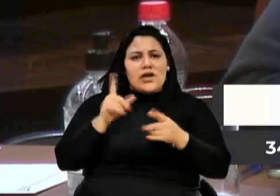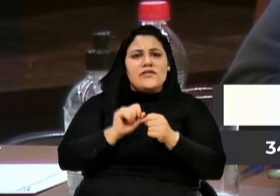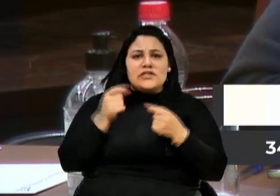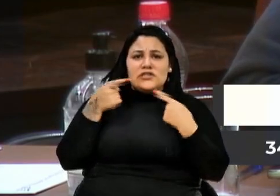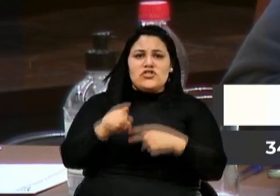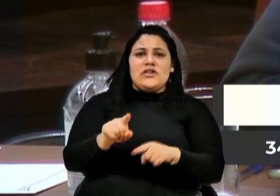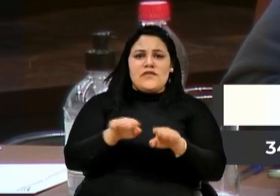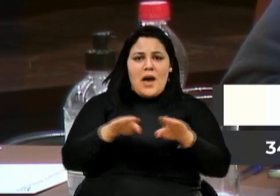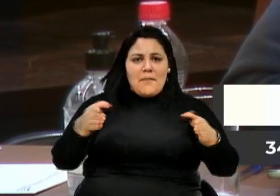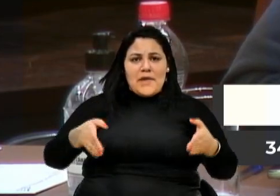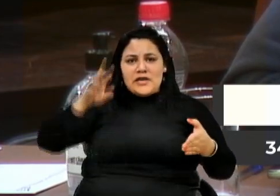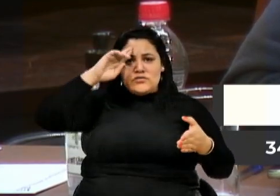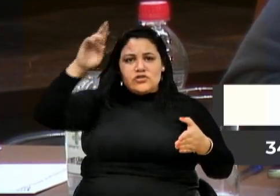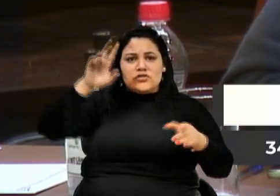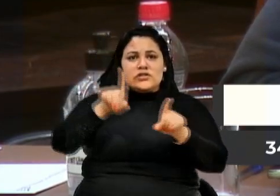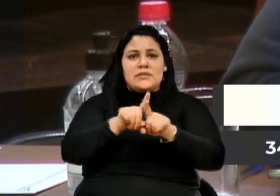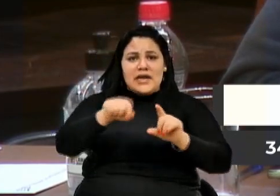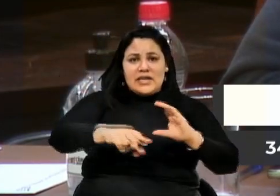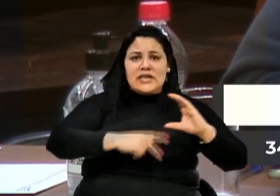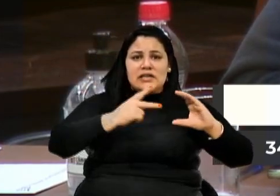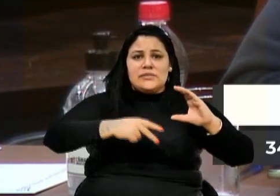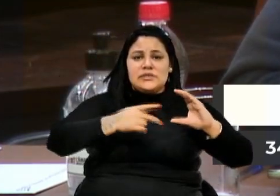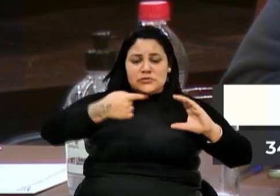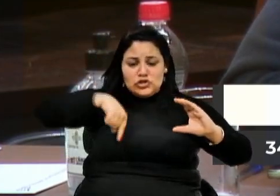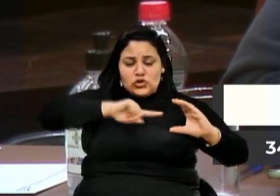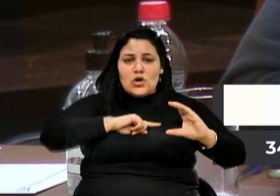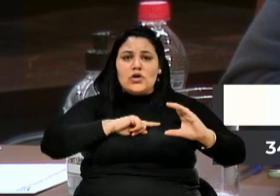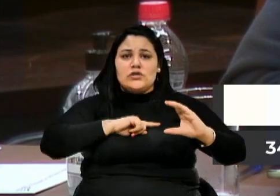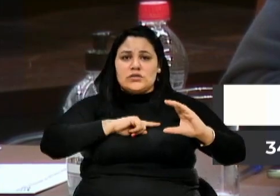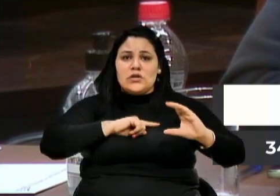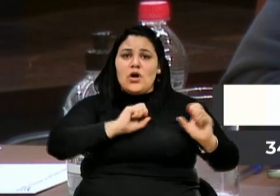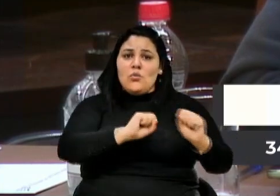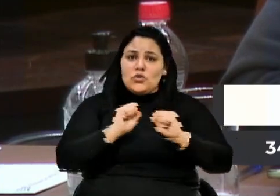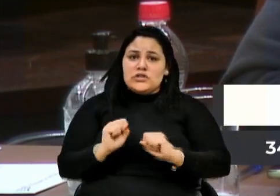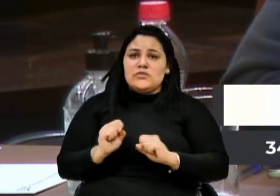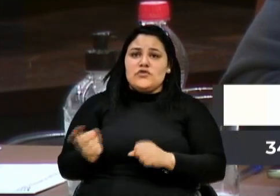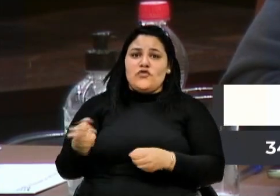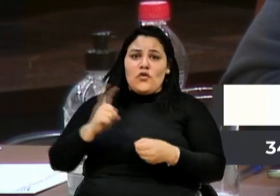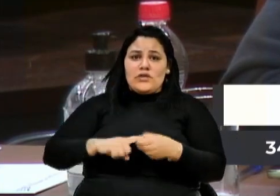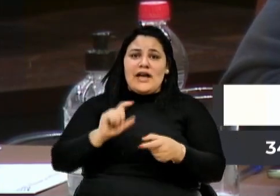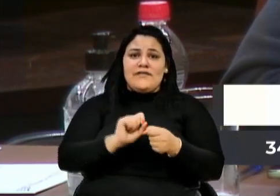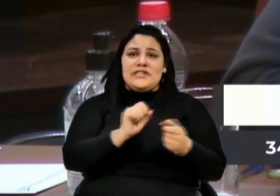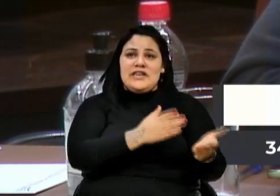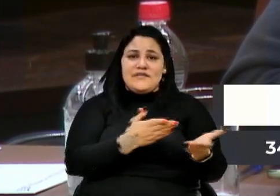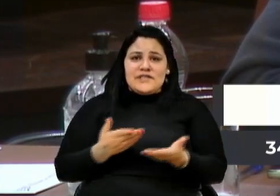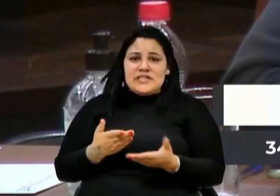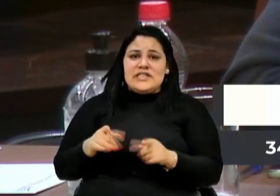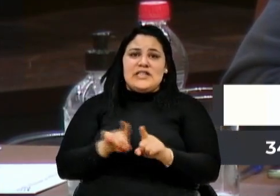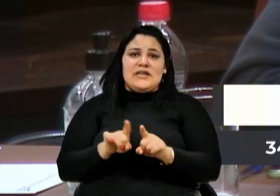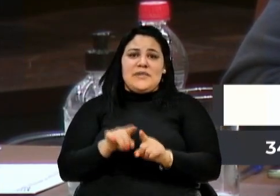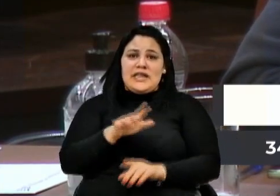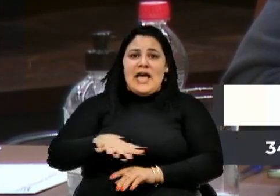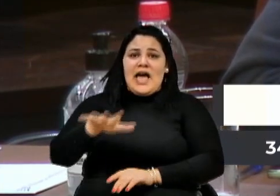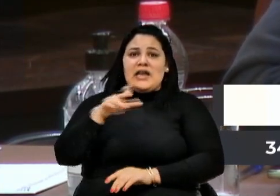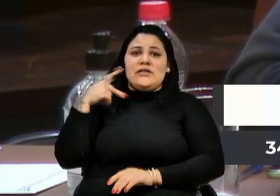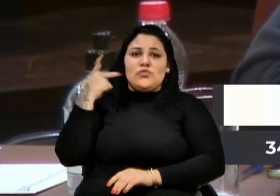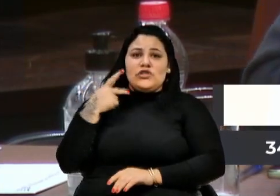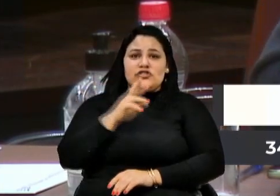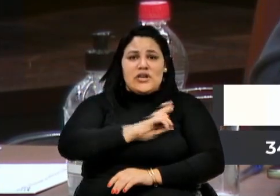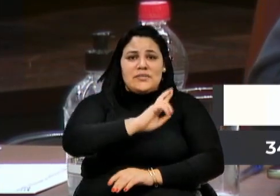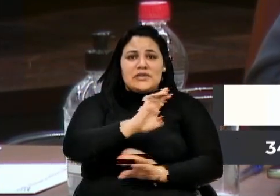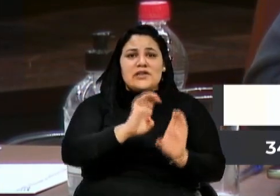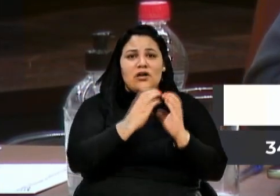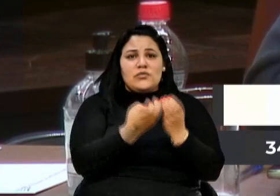mesa diretora da Câmara para que a gente possa voltar a fazer as visitas legislativas para a gente ser o porta-voz da comunidade para conhecer esses